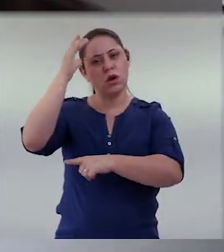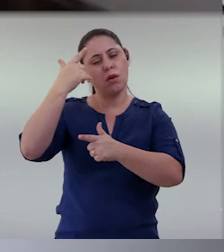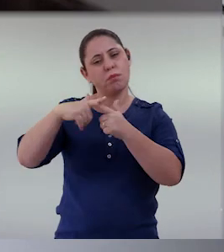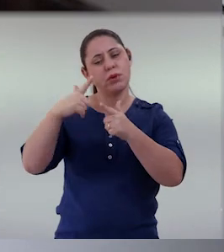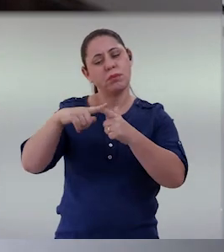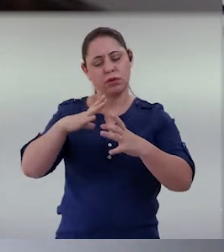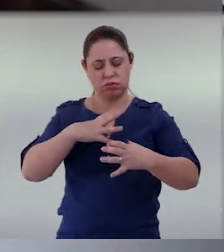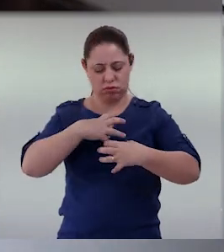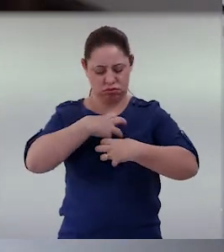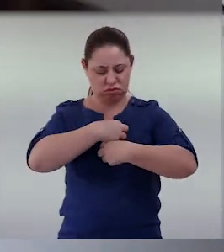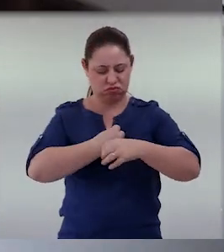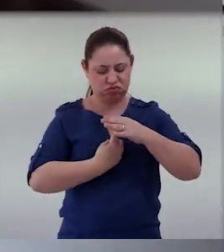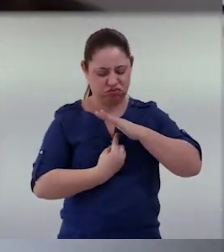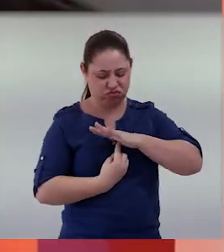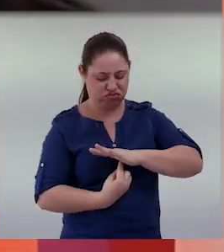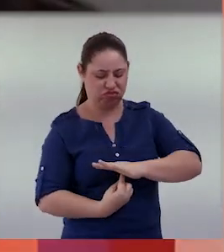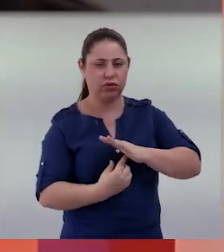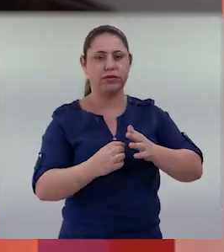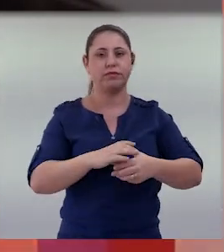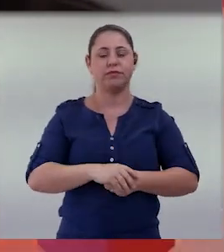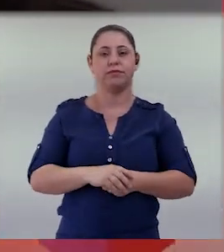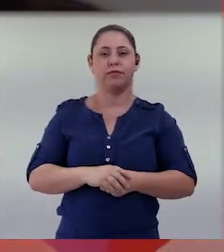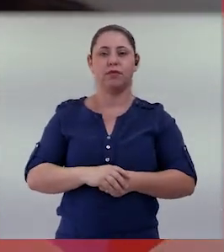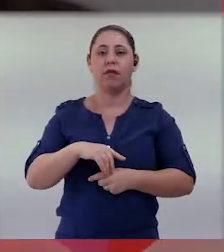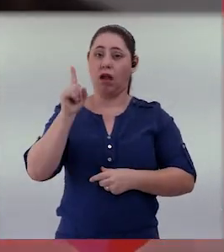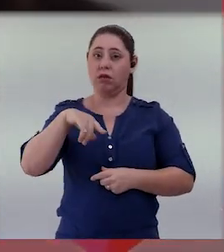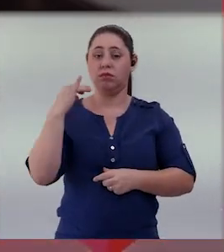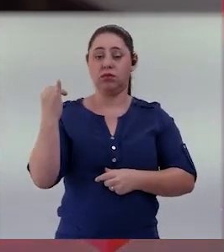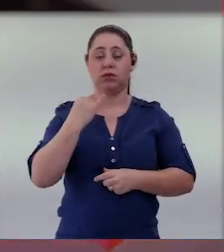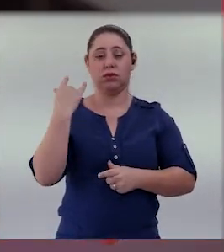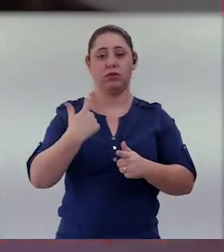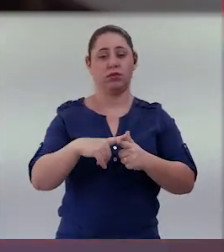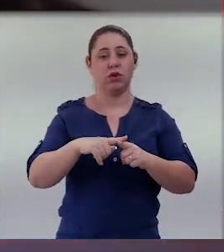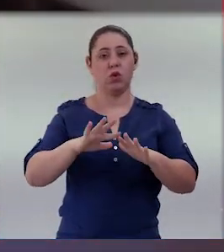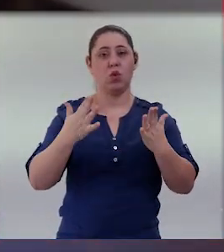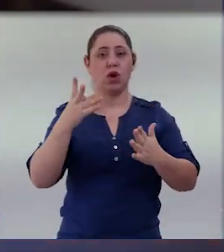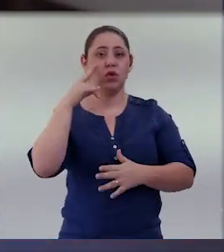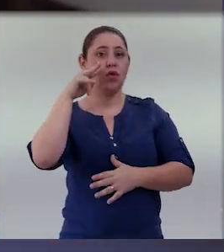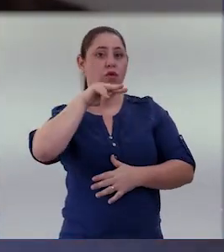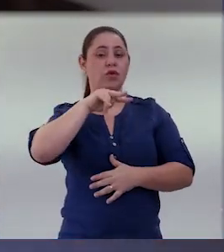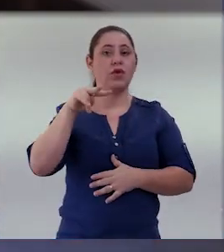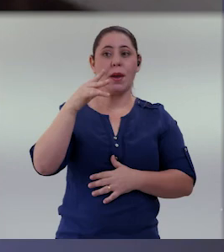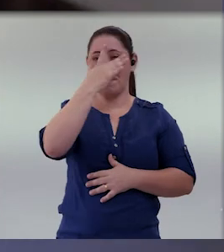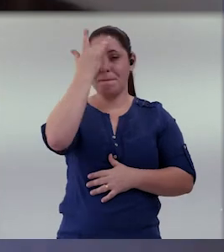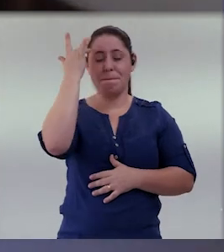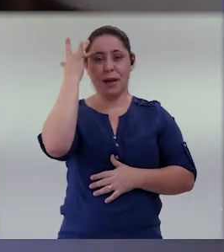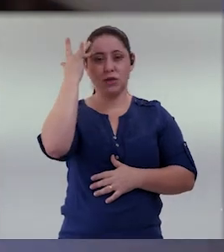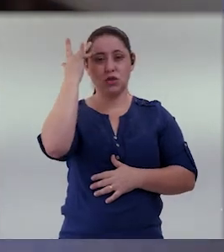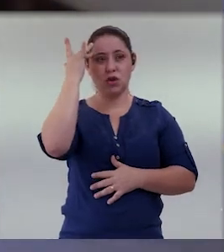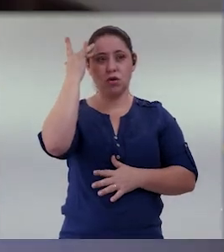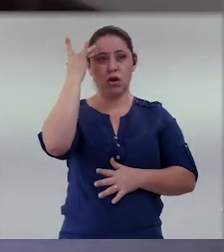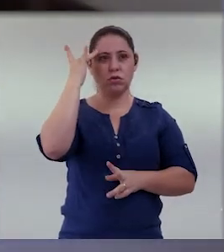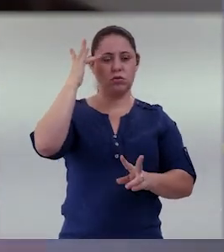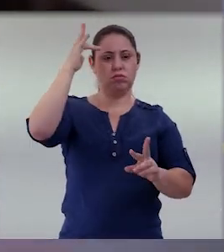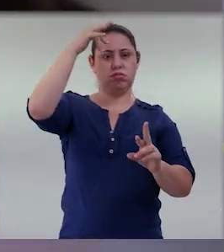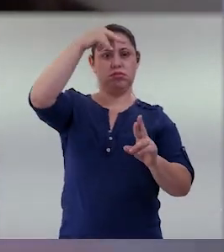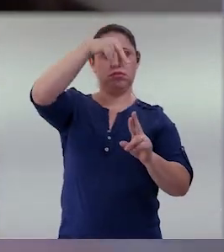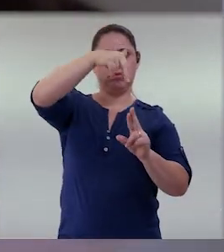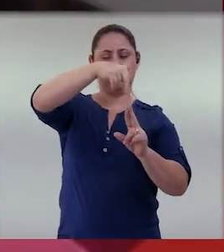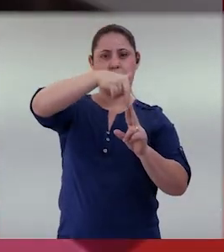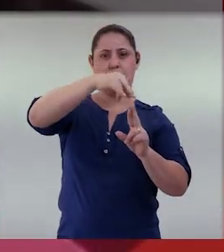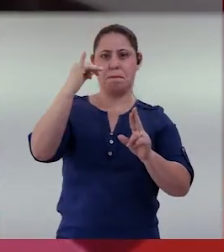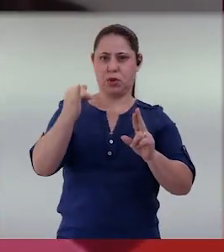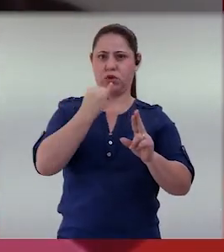combate e conscientização a respeito da depressão? É importantíssimo, né? Porque quando a gente vê pessoas